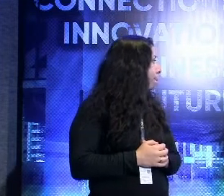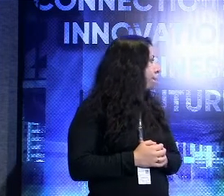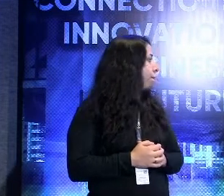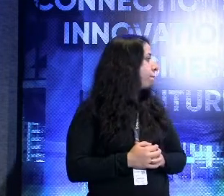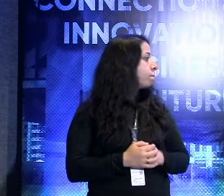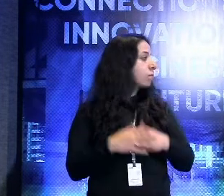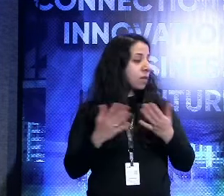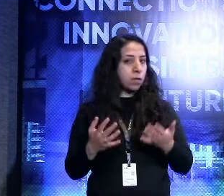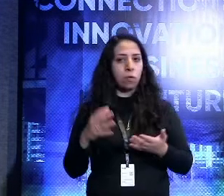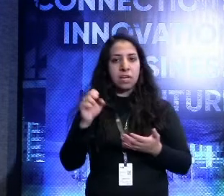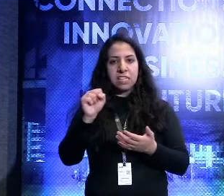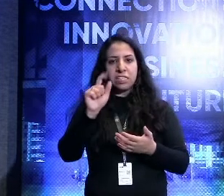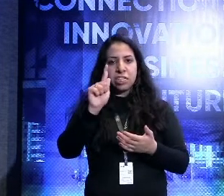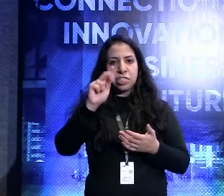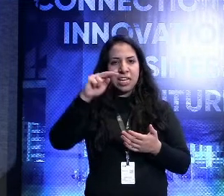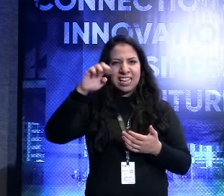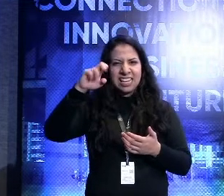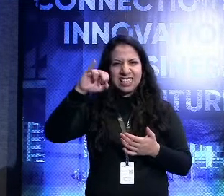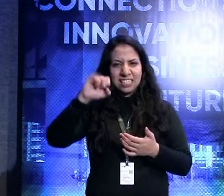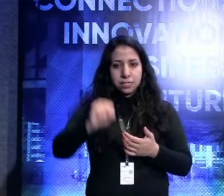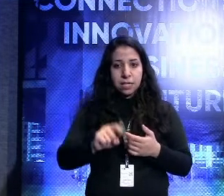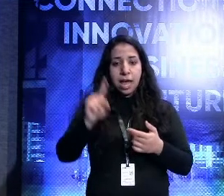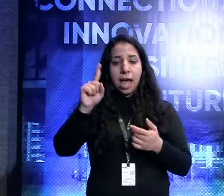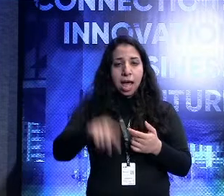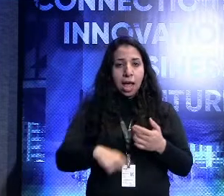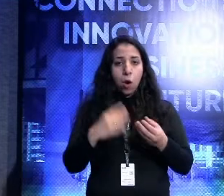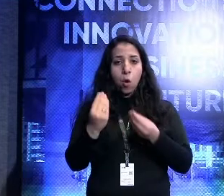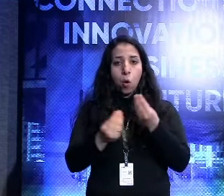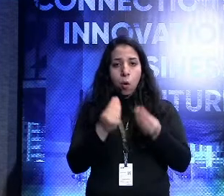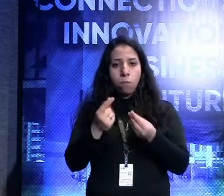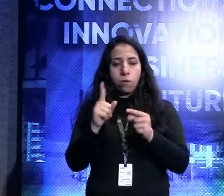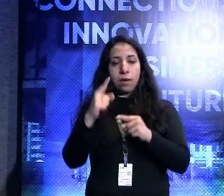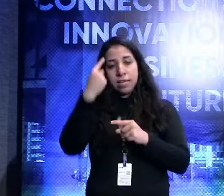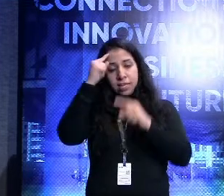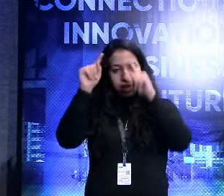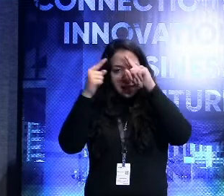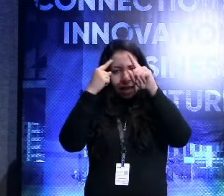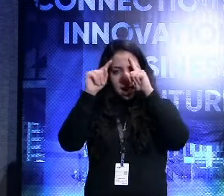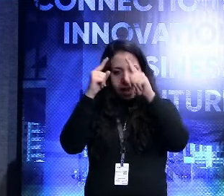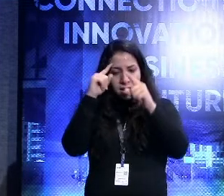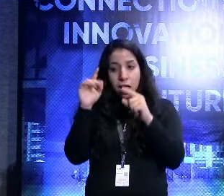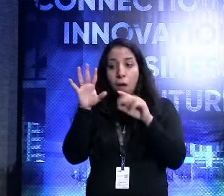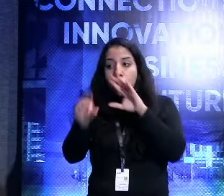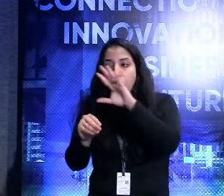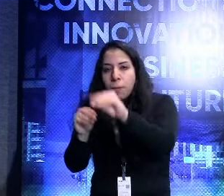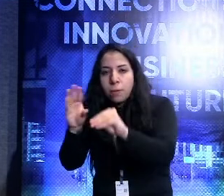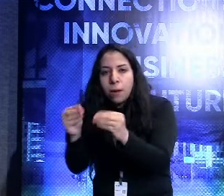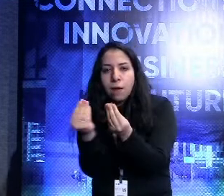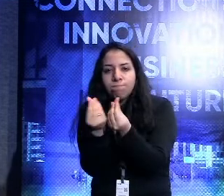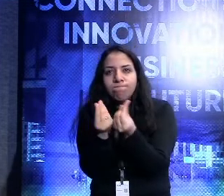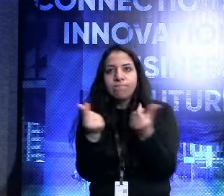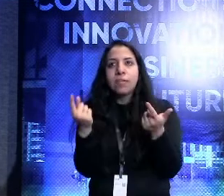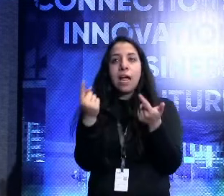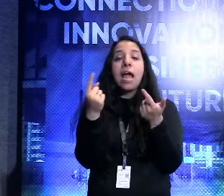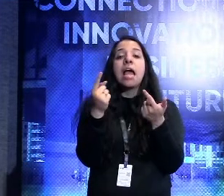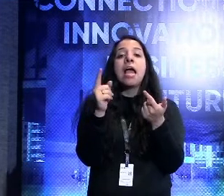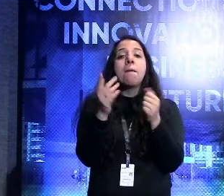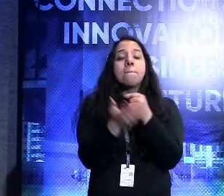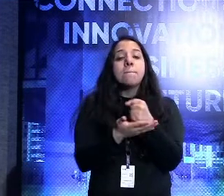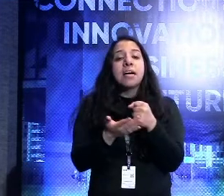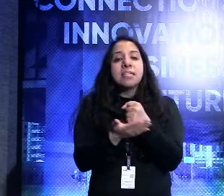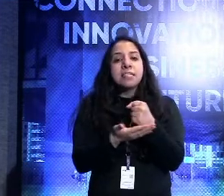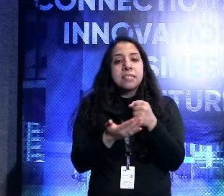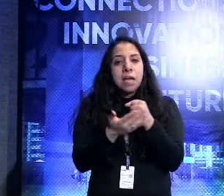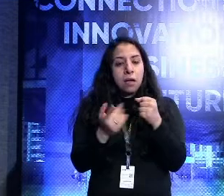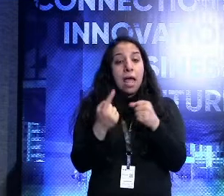ideias, sobre tangibilizar essa abstração do que a gente vê no futuro para algo realmente tangível. Ele é totalmente baseado nos horizontes de